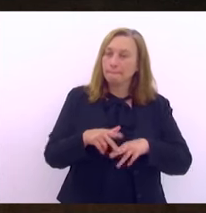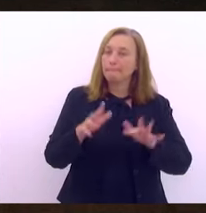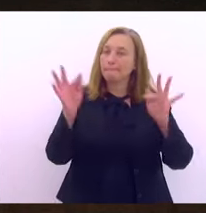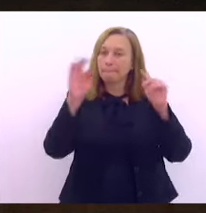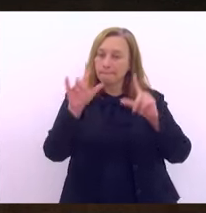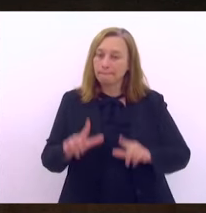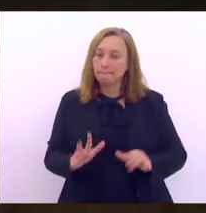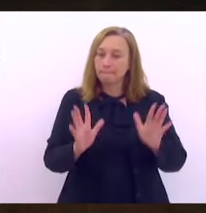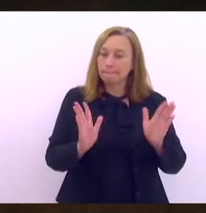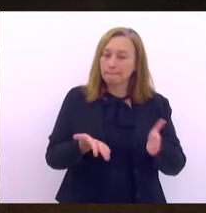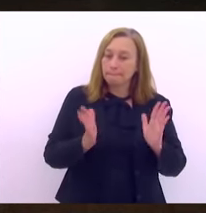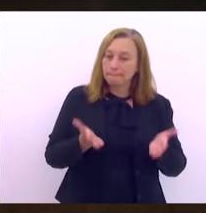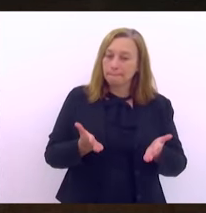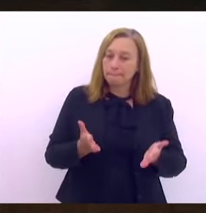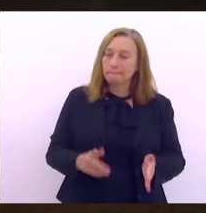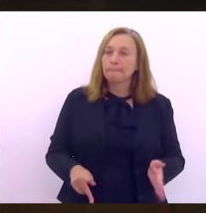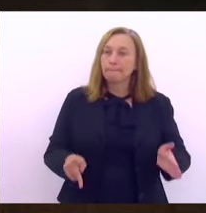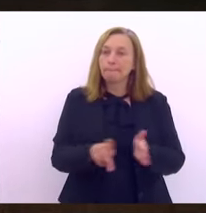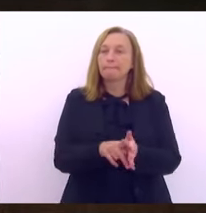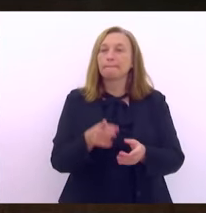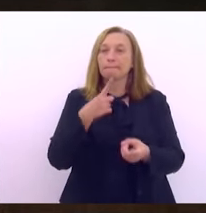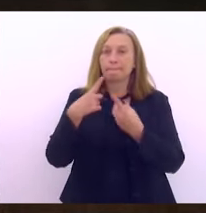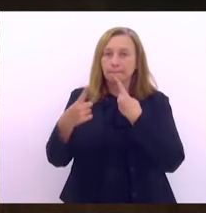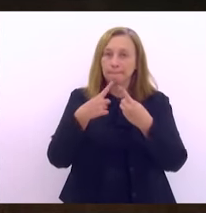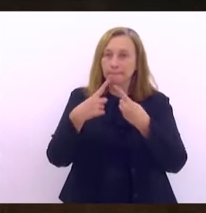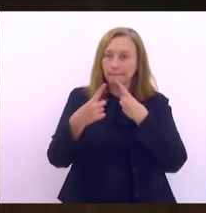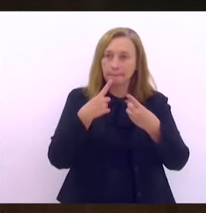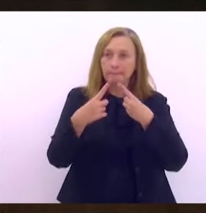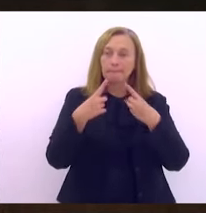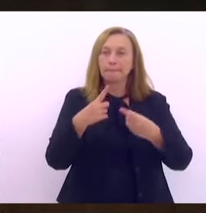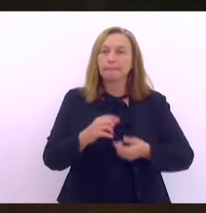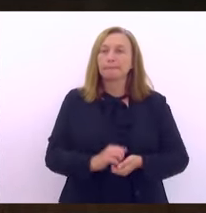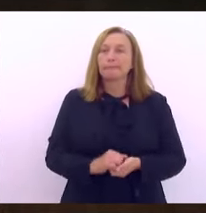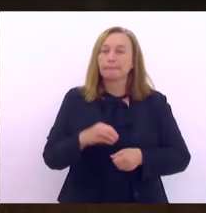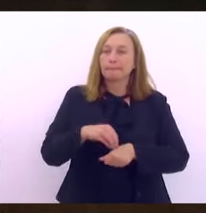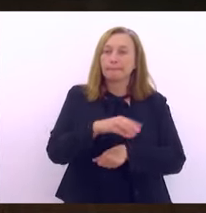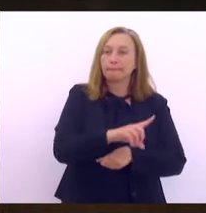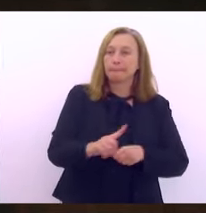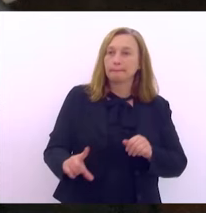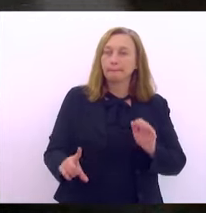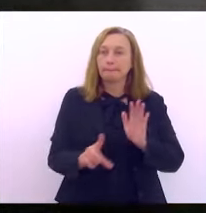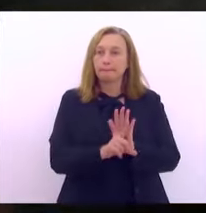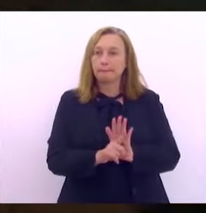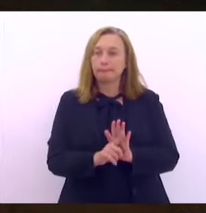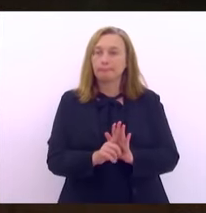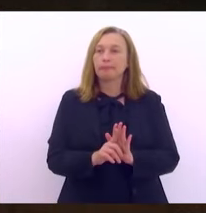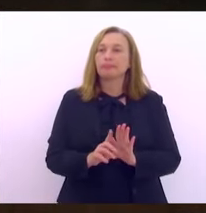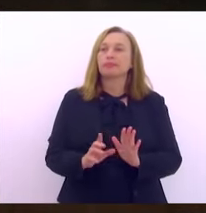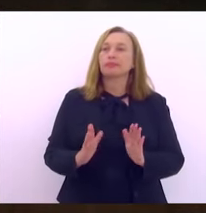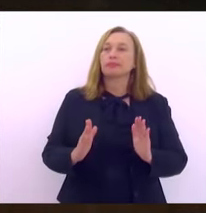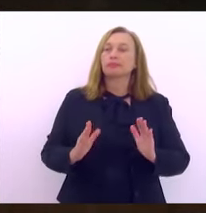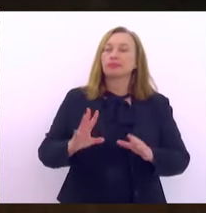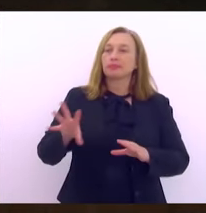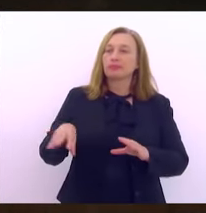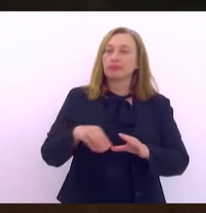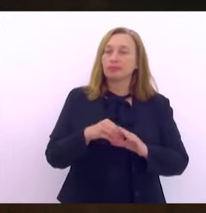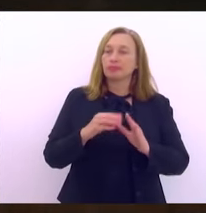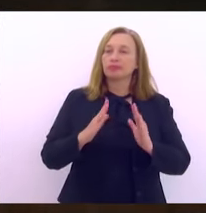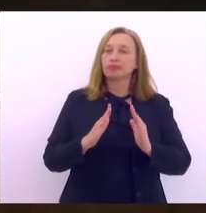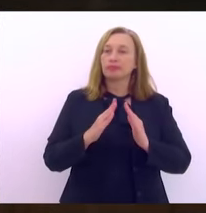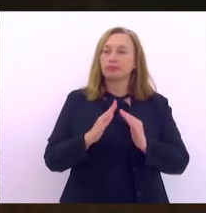feliz de hoje estar fazendo parte dessa discussão com essa indicação legislativa pautando aqui na casa.